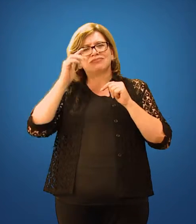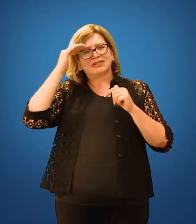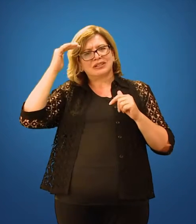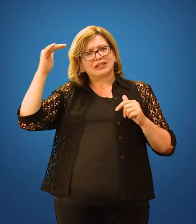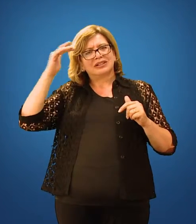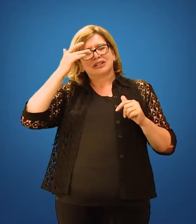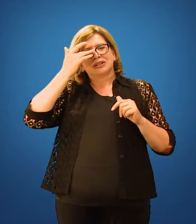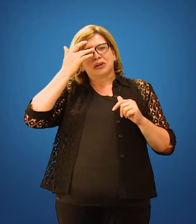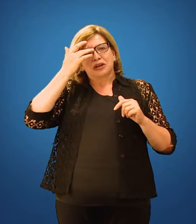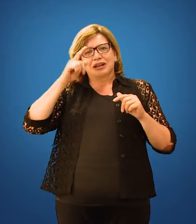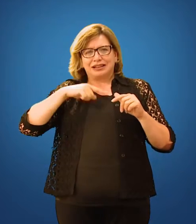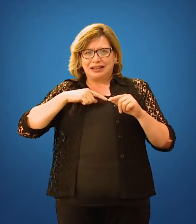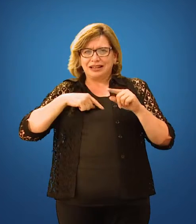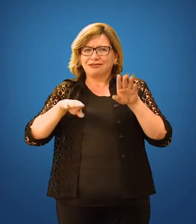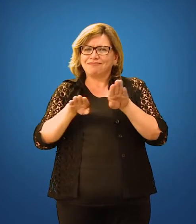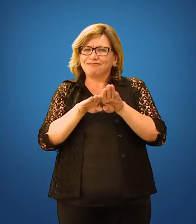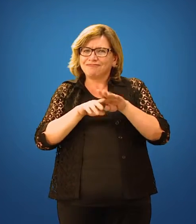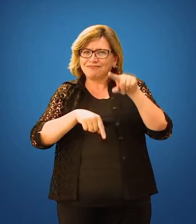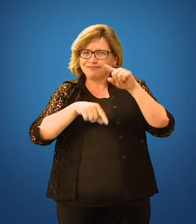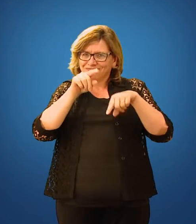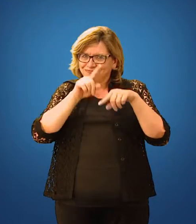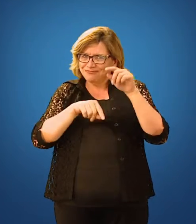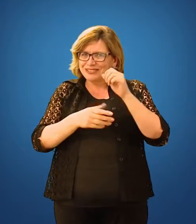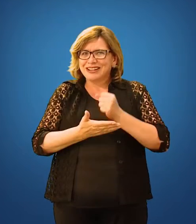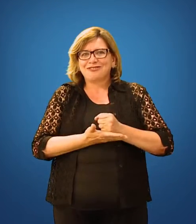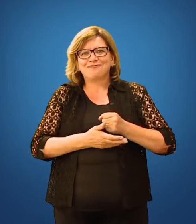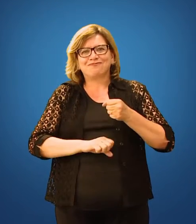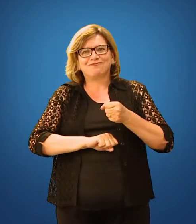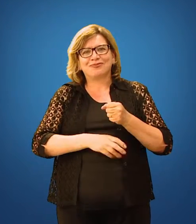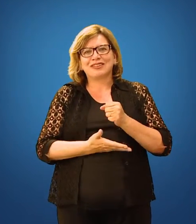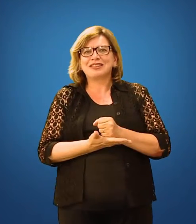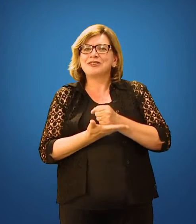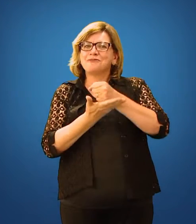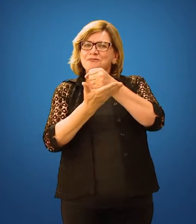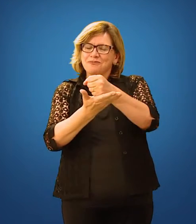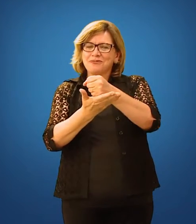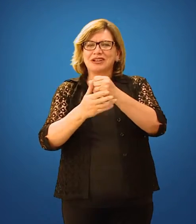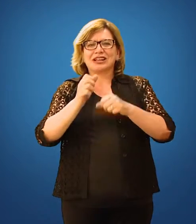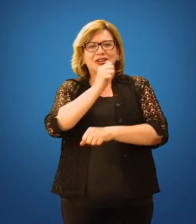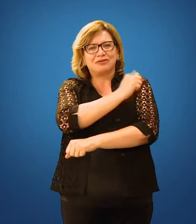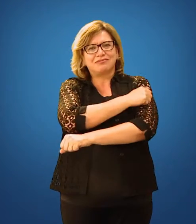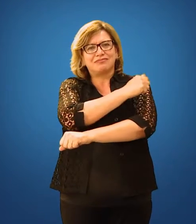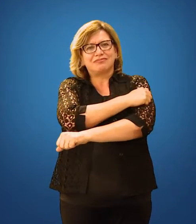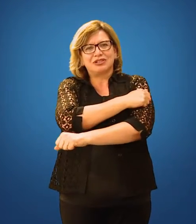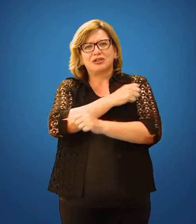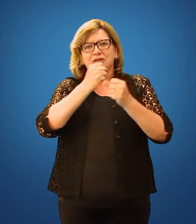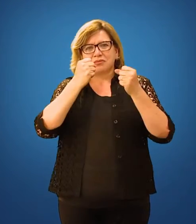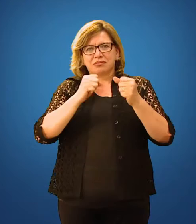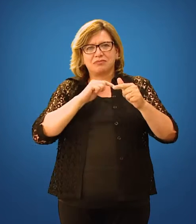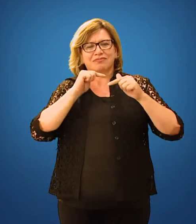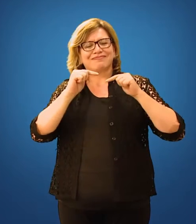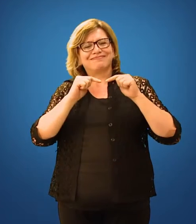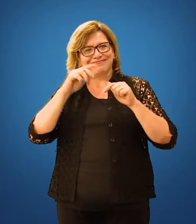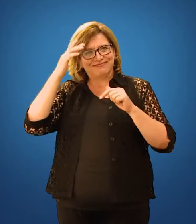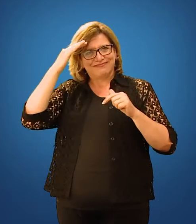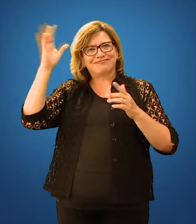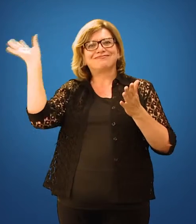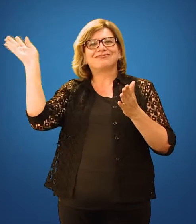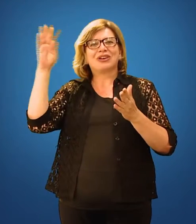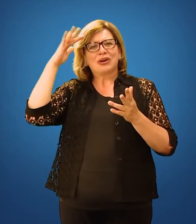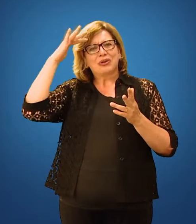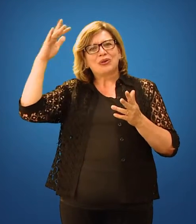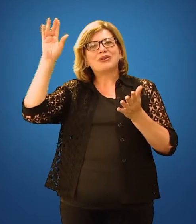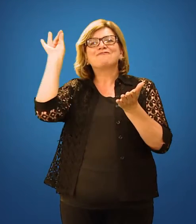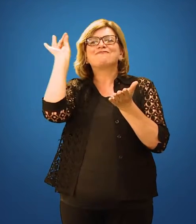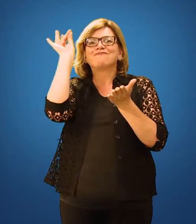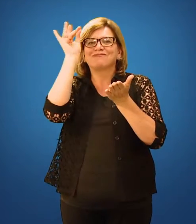também vai ter o material de suporte. Como que vou dar suporte para que o aluno possa realmente trabalhar com o sonho? E a gente tem até a questão de